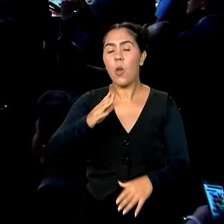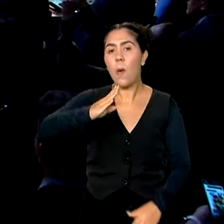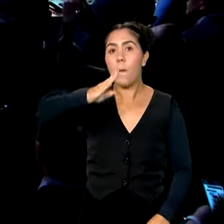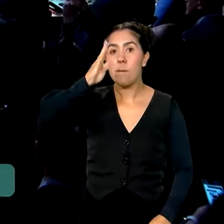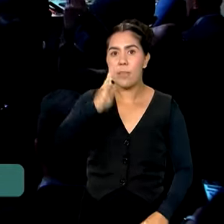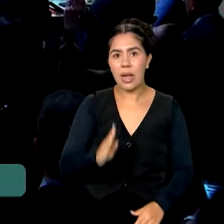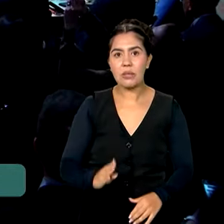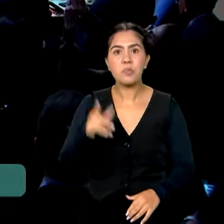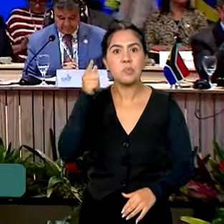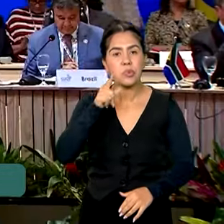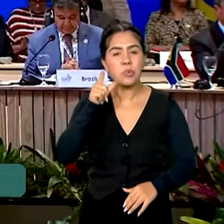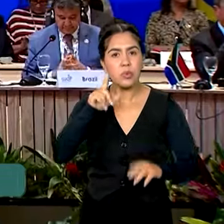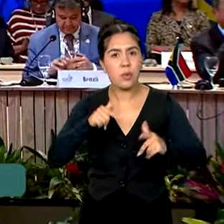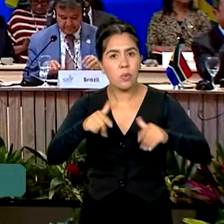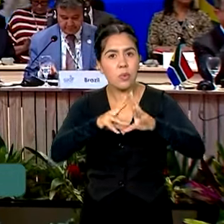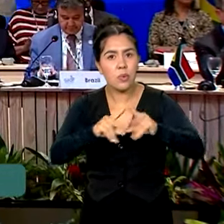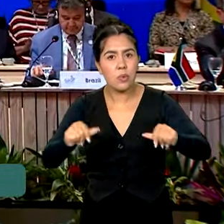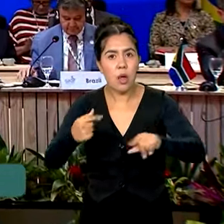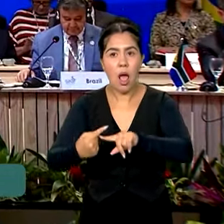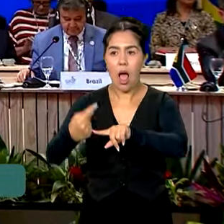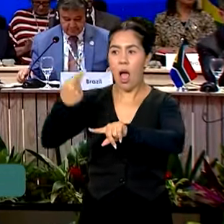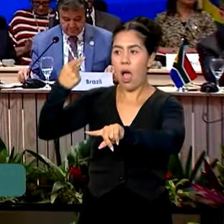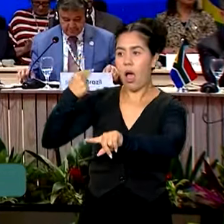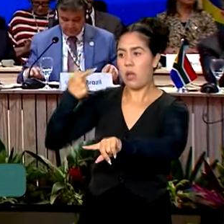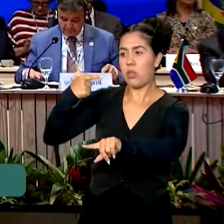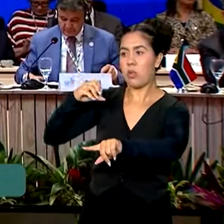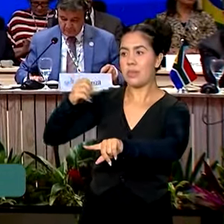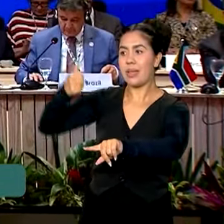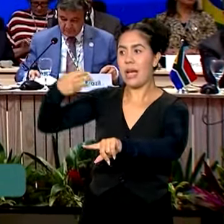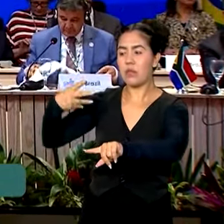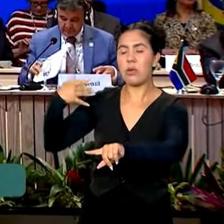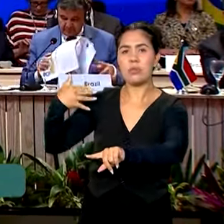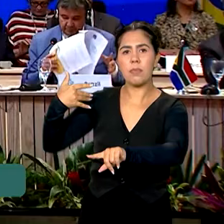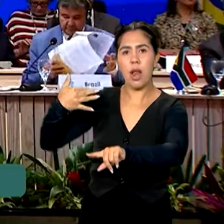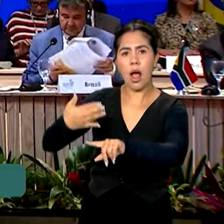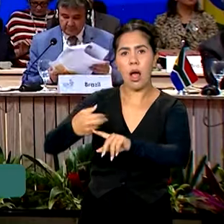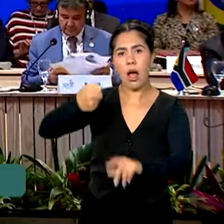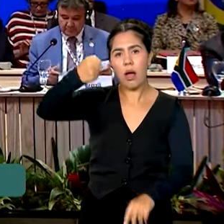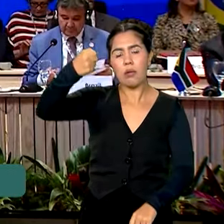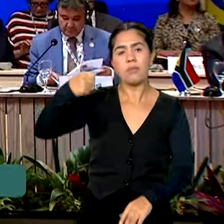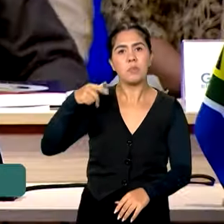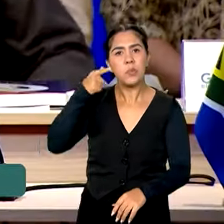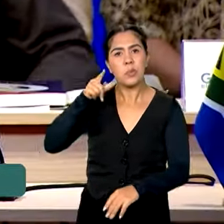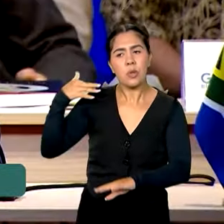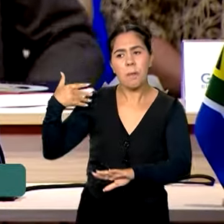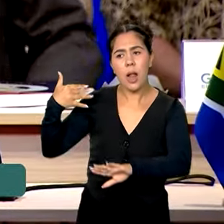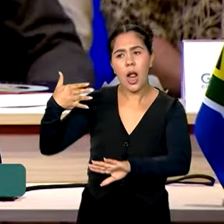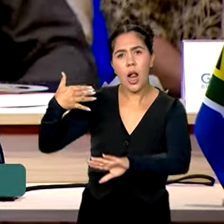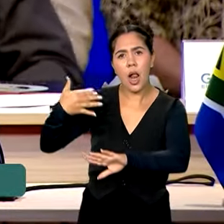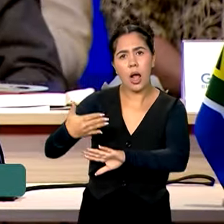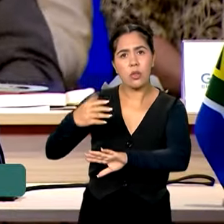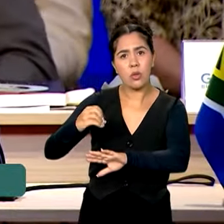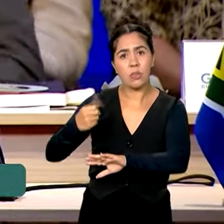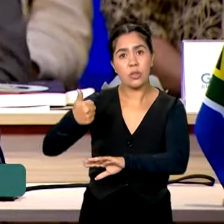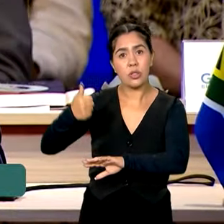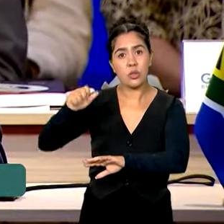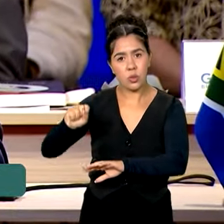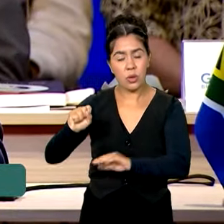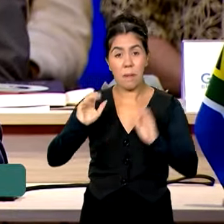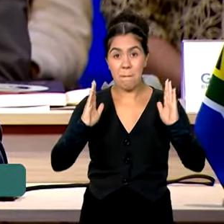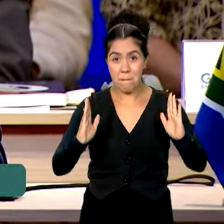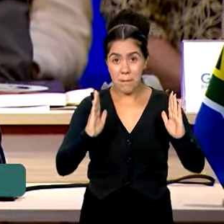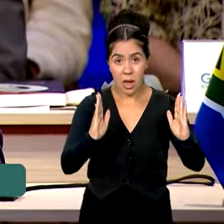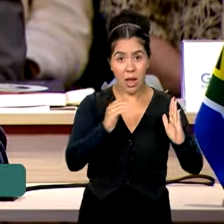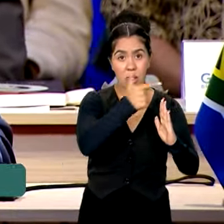em 2014 e sustentou a posição até 2018. Entre 2019